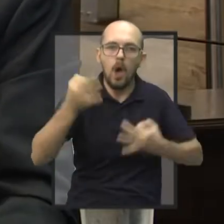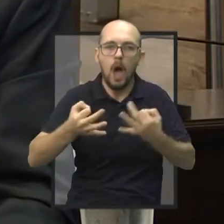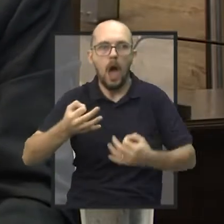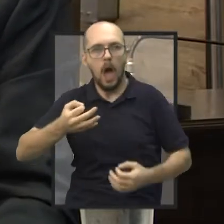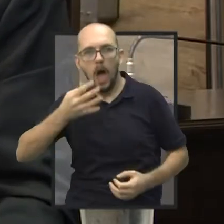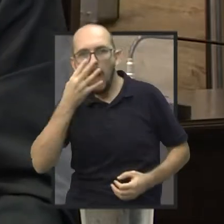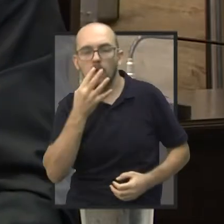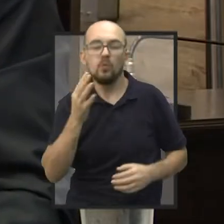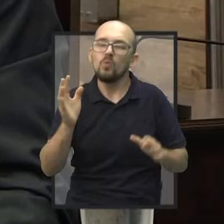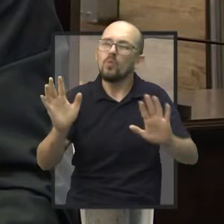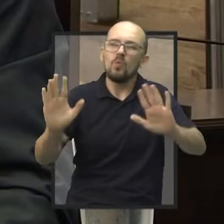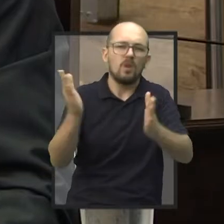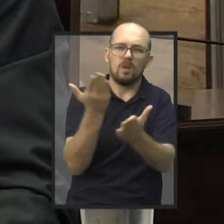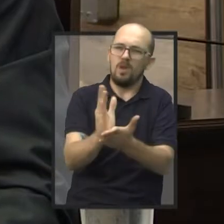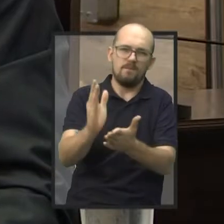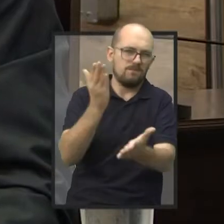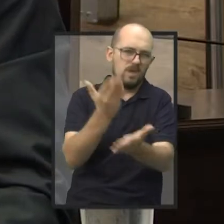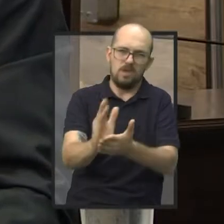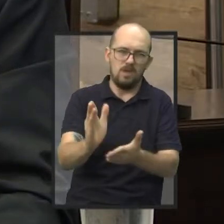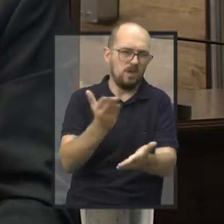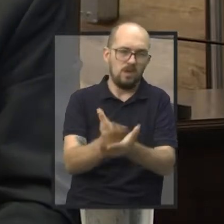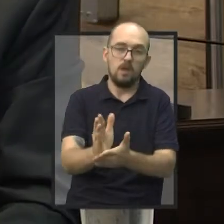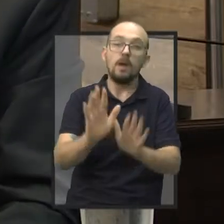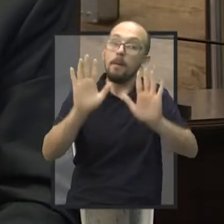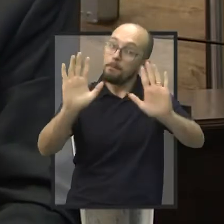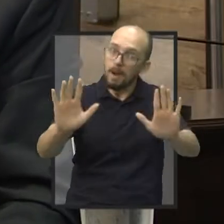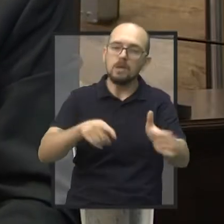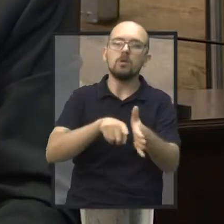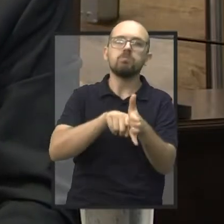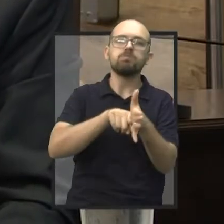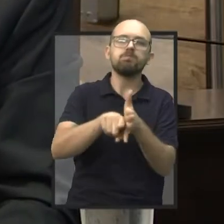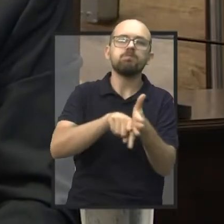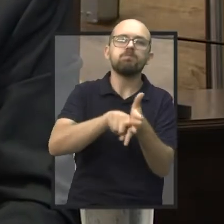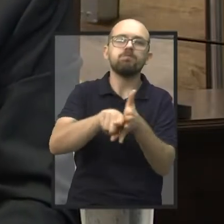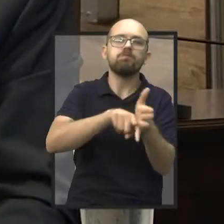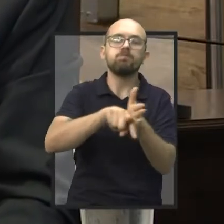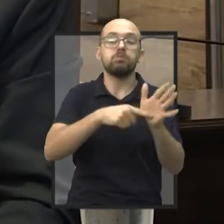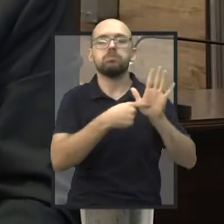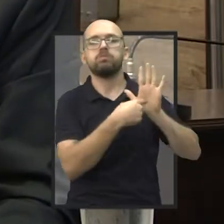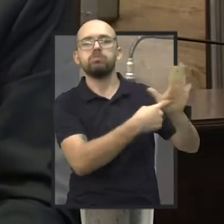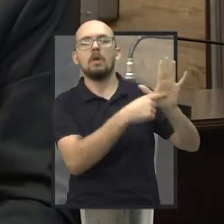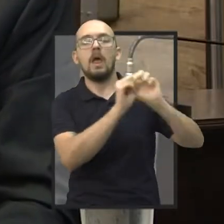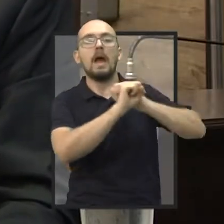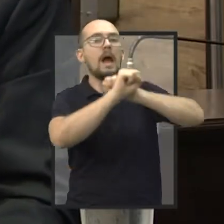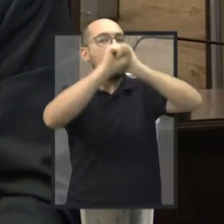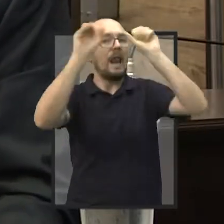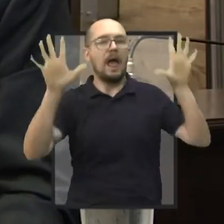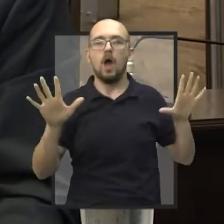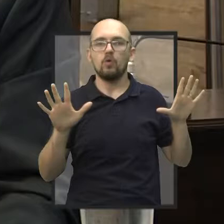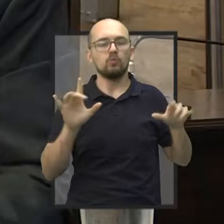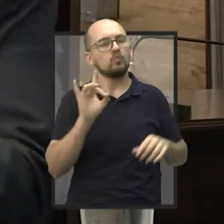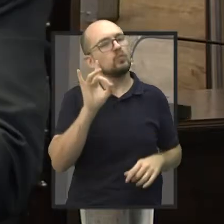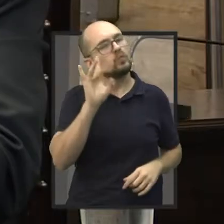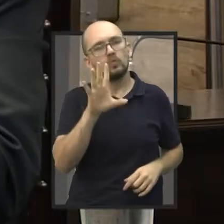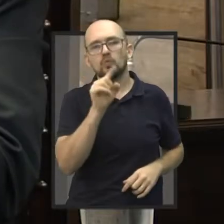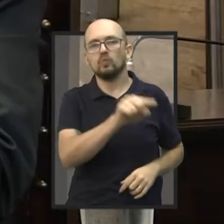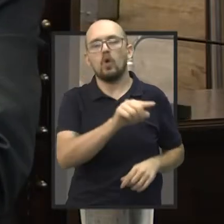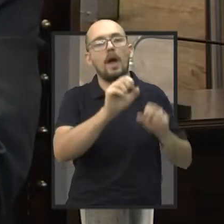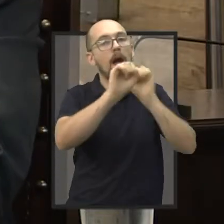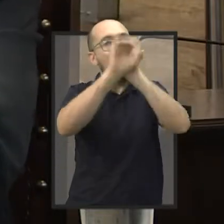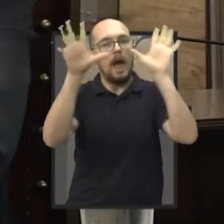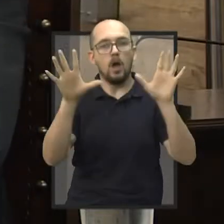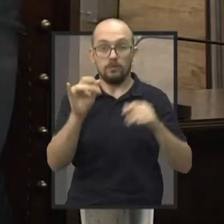acusação leviana. Não é nada disso, não é nada disso. As contas públicas têm que ser claras, só isso, é só isso. E no